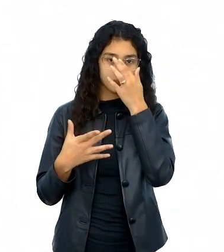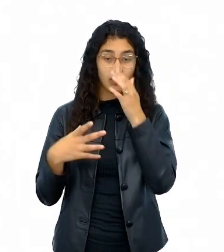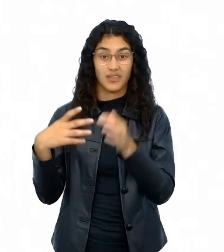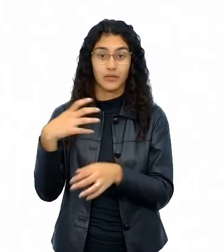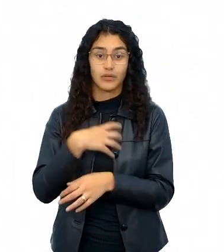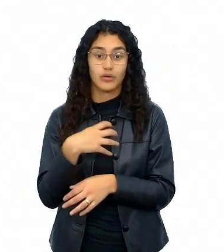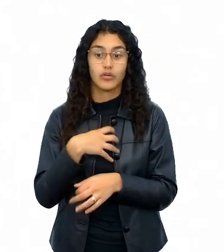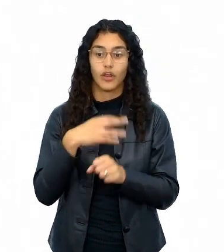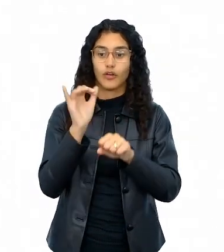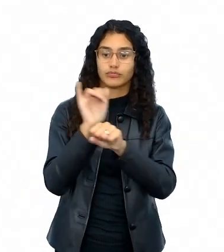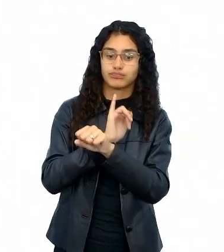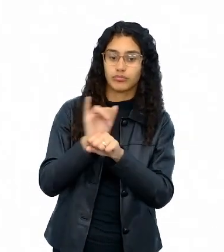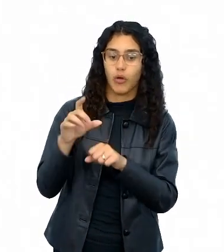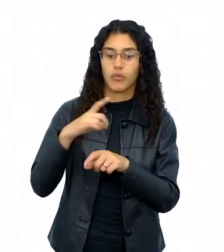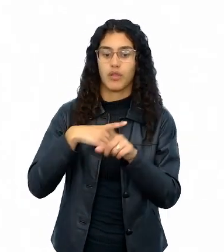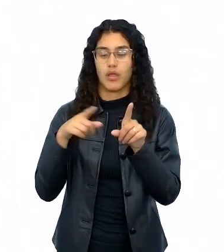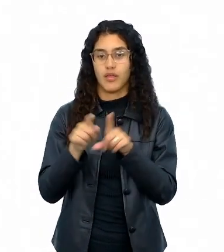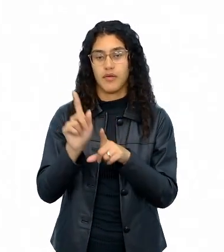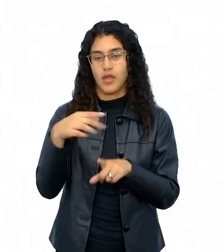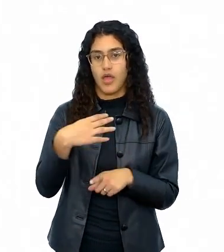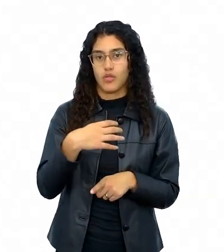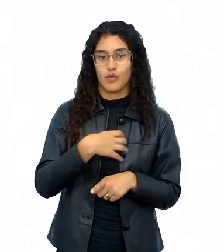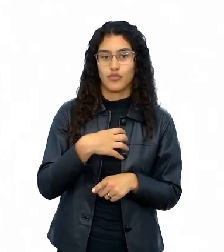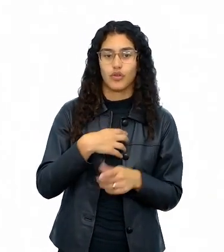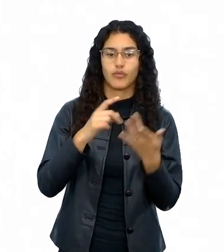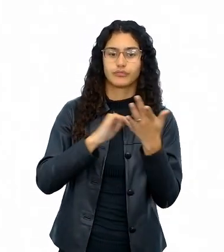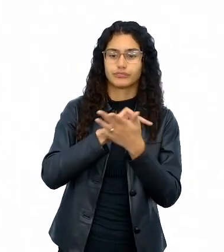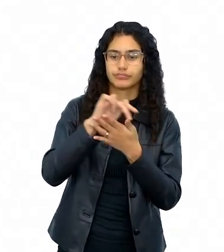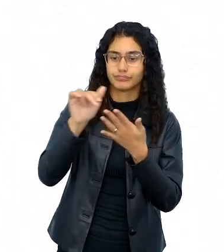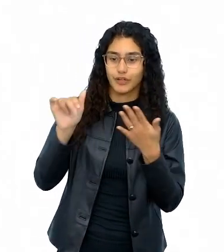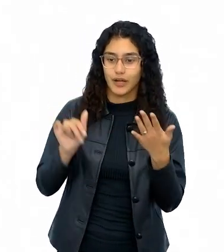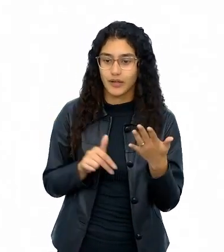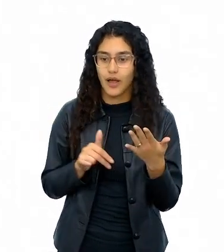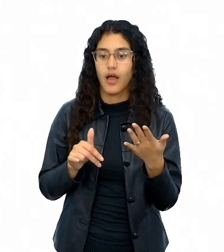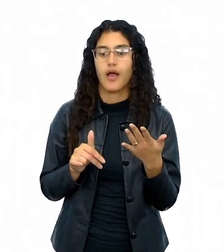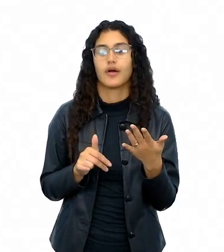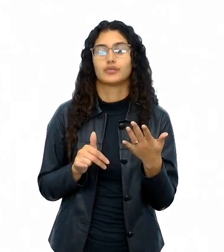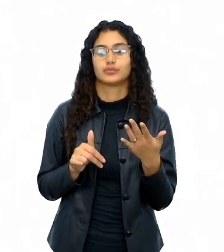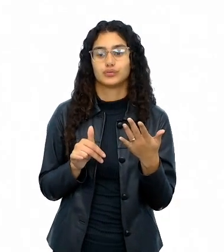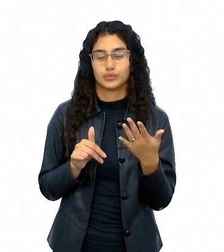da função do movimento é uniformemente variável, que